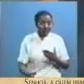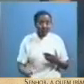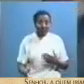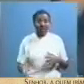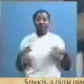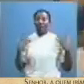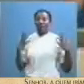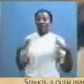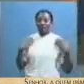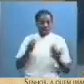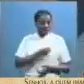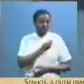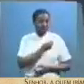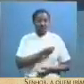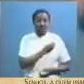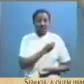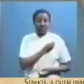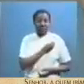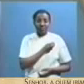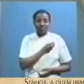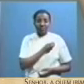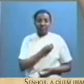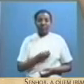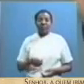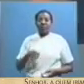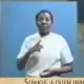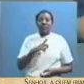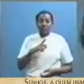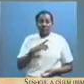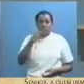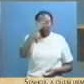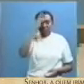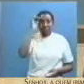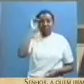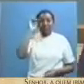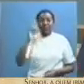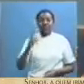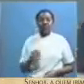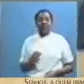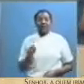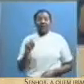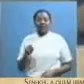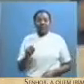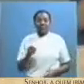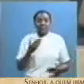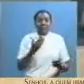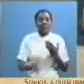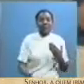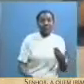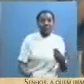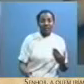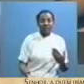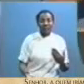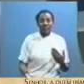espécie, criada à imagem e semelhança de Deus. Então você tem dentro de você, Santo Agostinho falava isso e é a